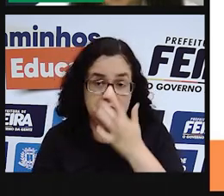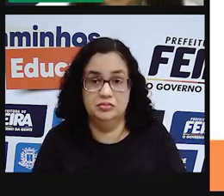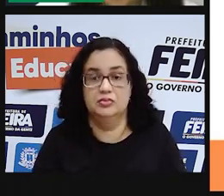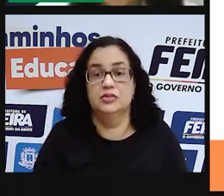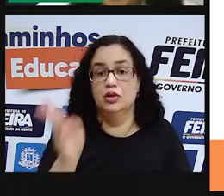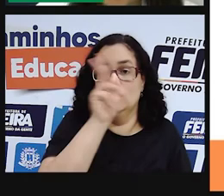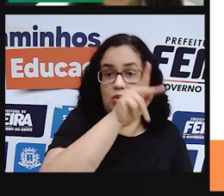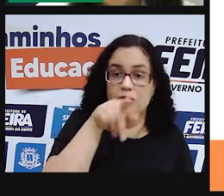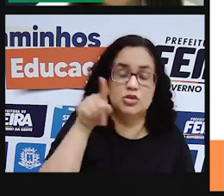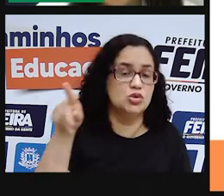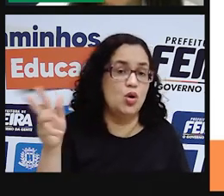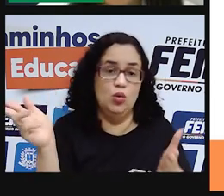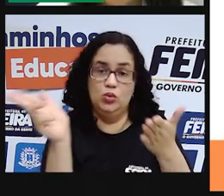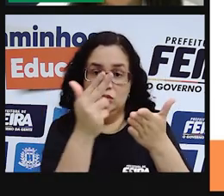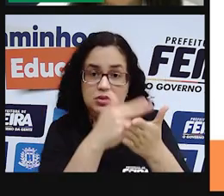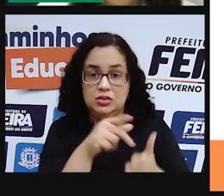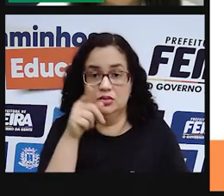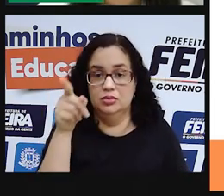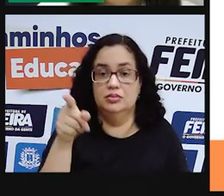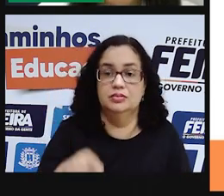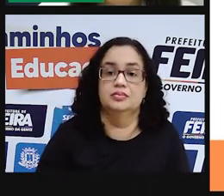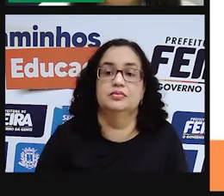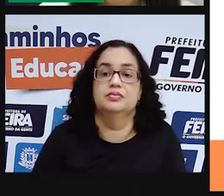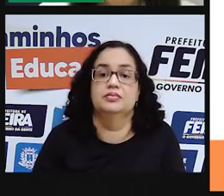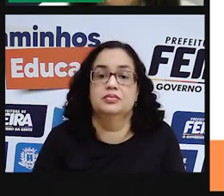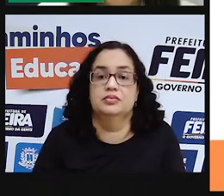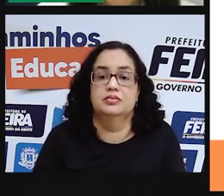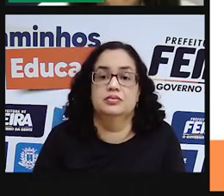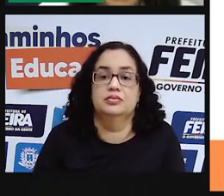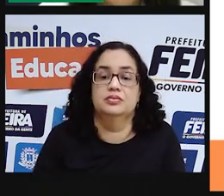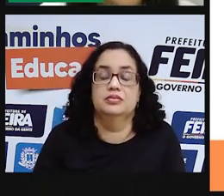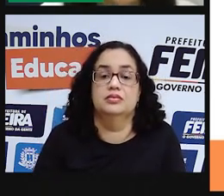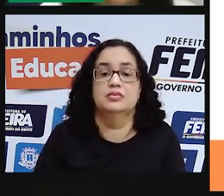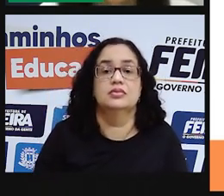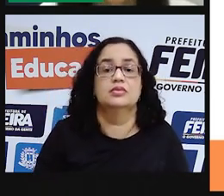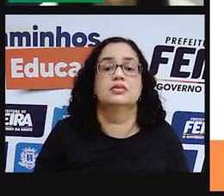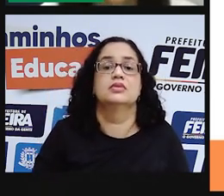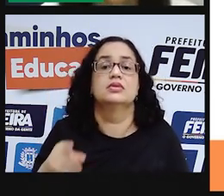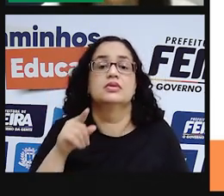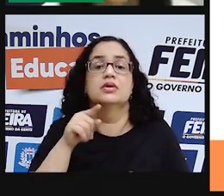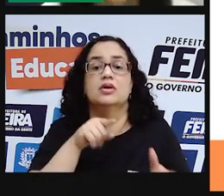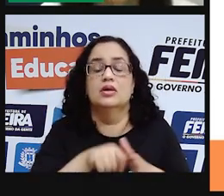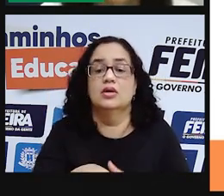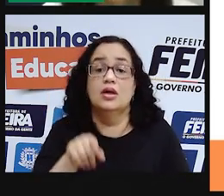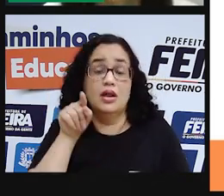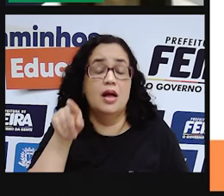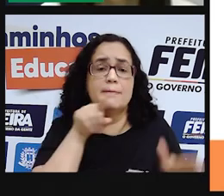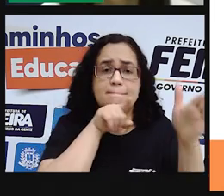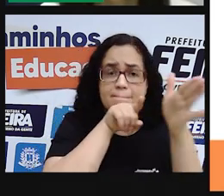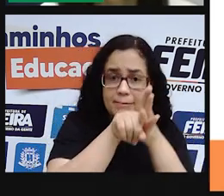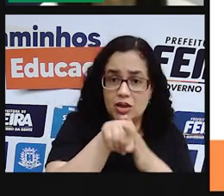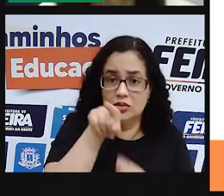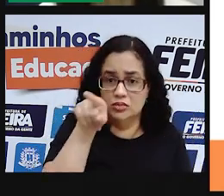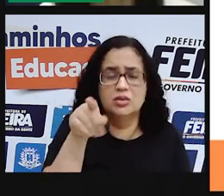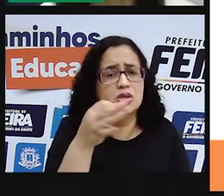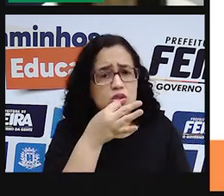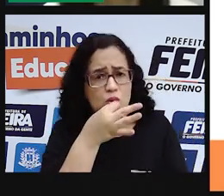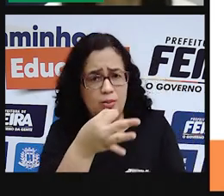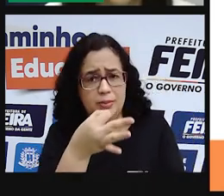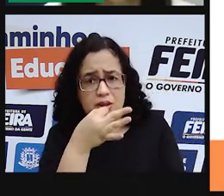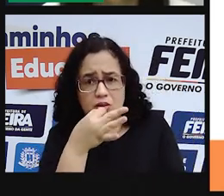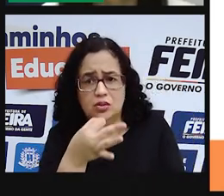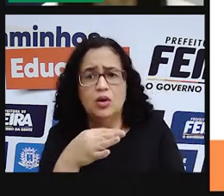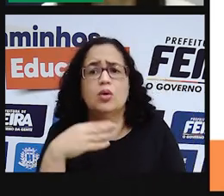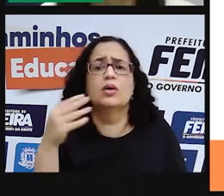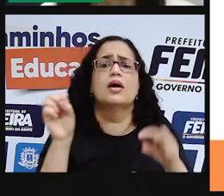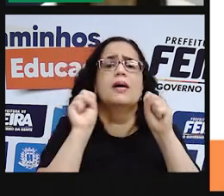A Pro colocou só uma imagem aqui para a gente ilustrar. E aí termina com essa pergunta, né? Na sua opinião, o